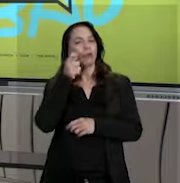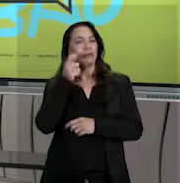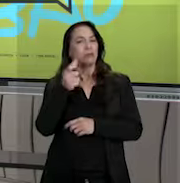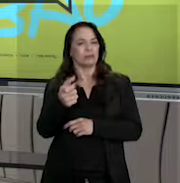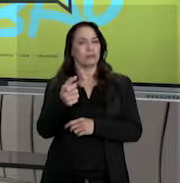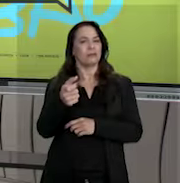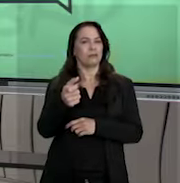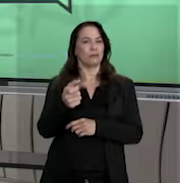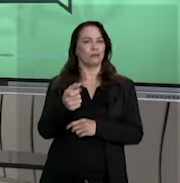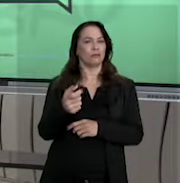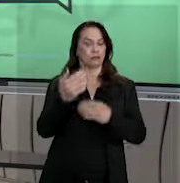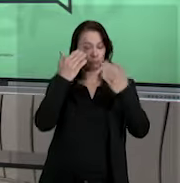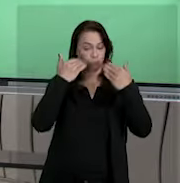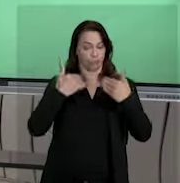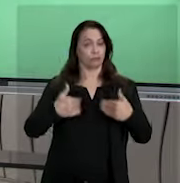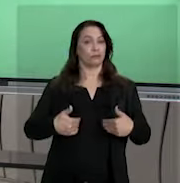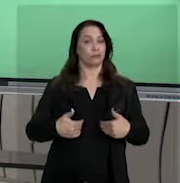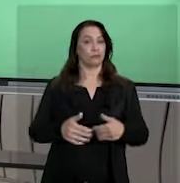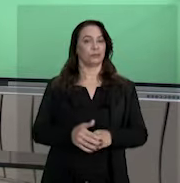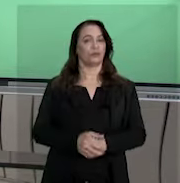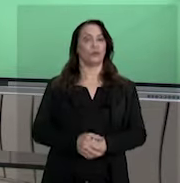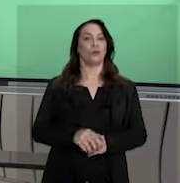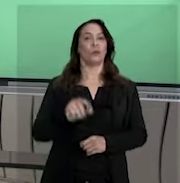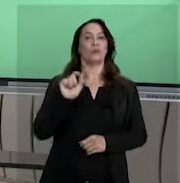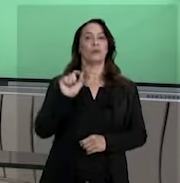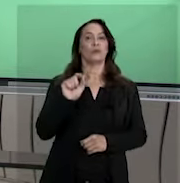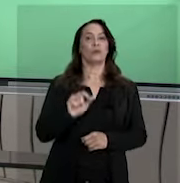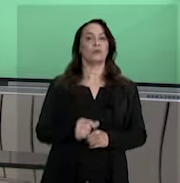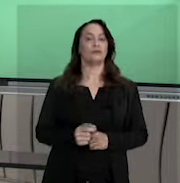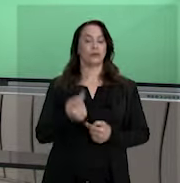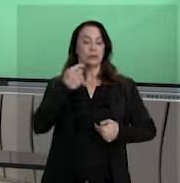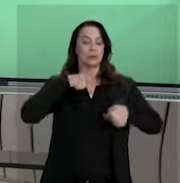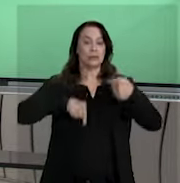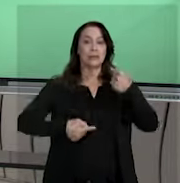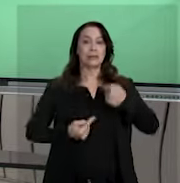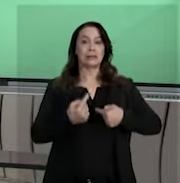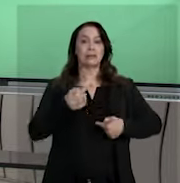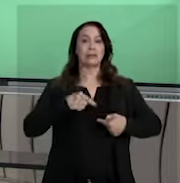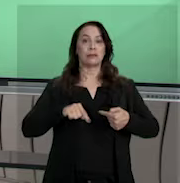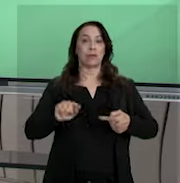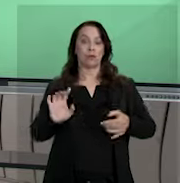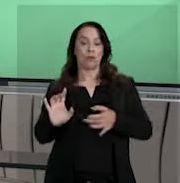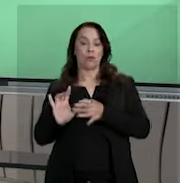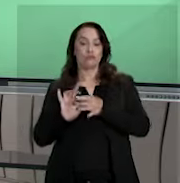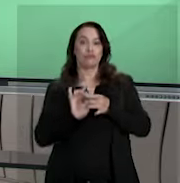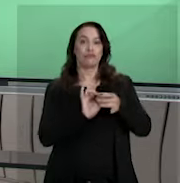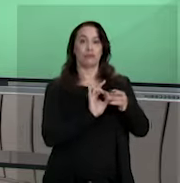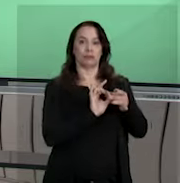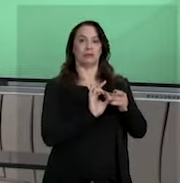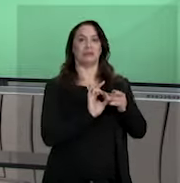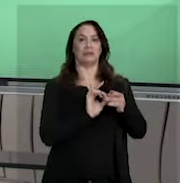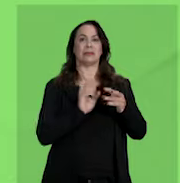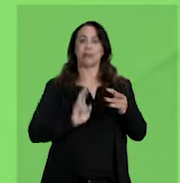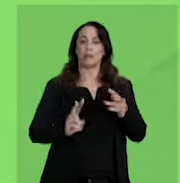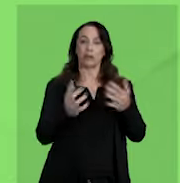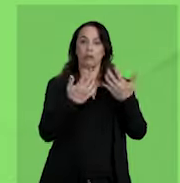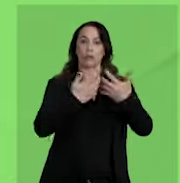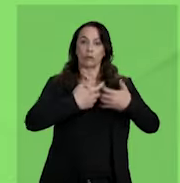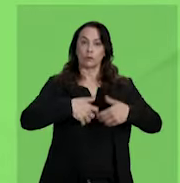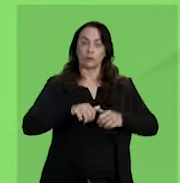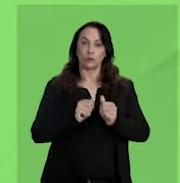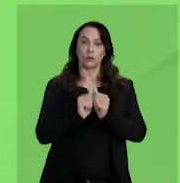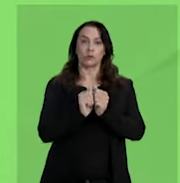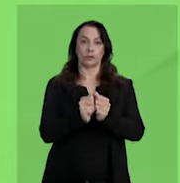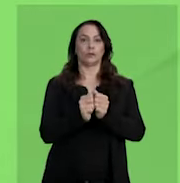nosso organismo, que é a integração dos sistemas, né? Os sistemas do nosso corpo, eles funcionam juntos. Então, para